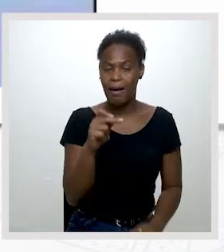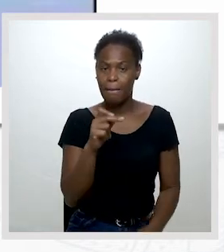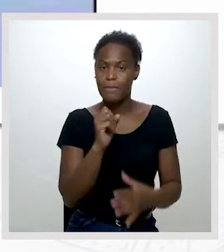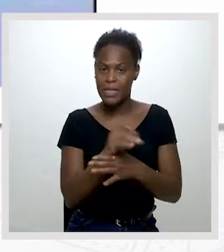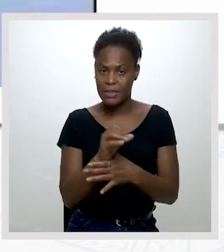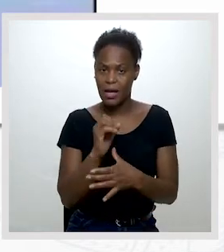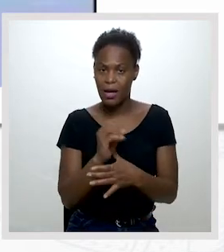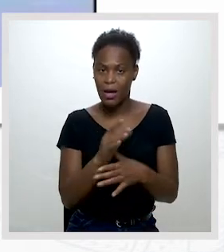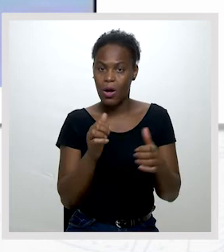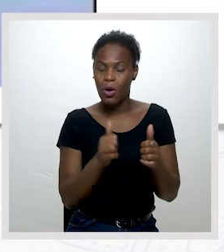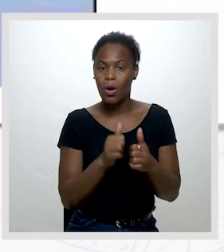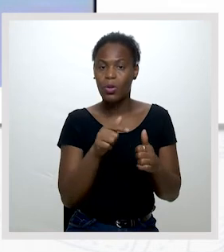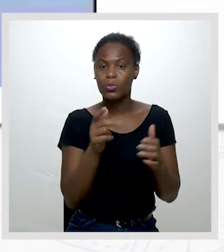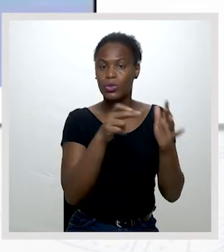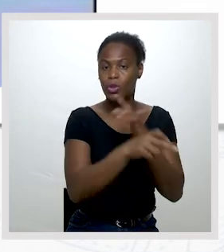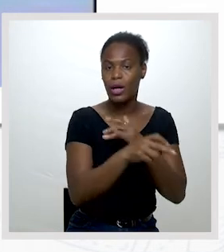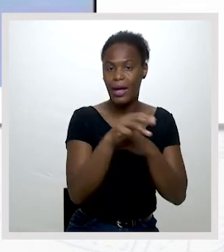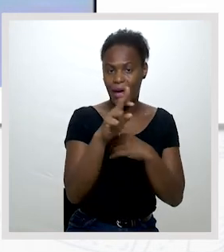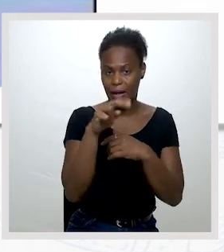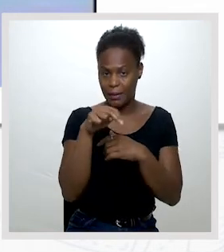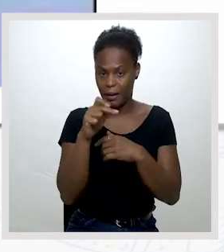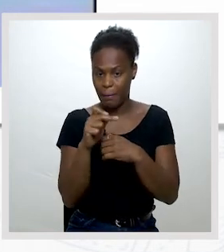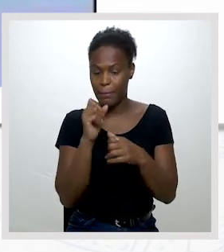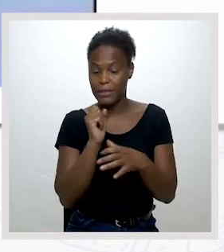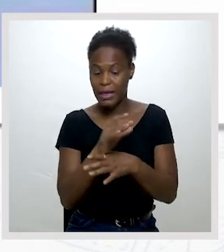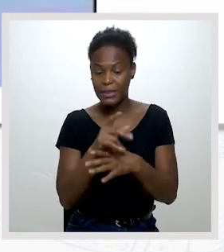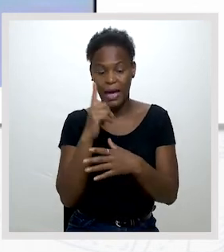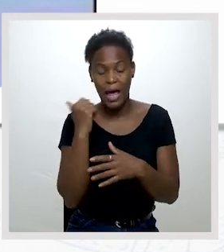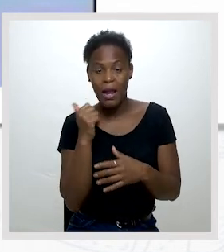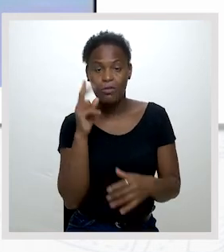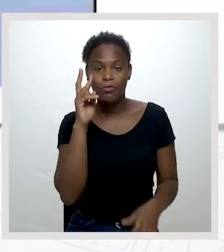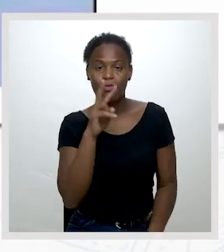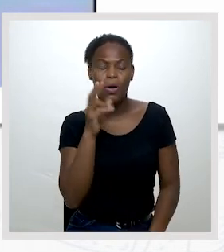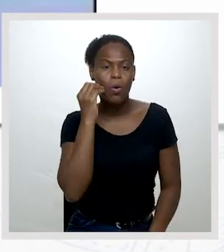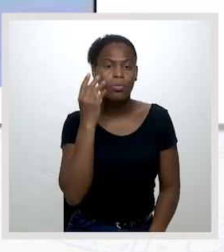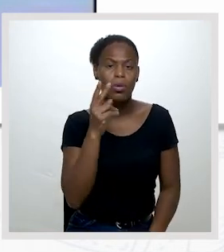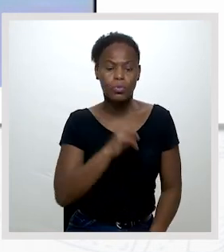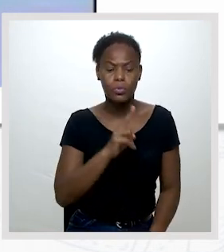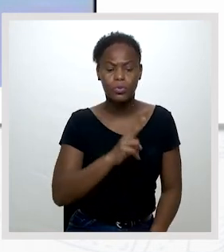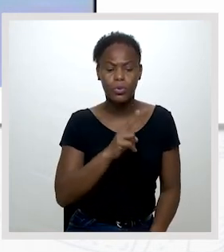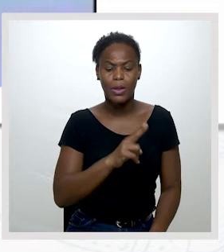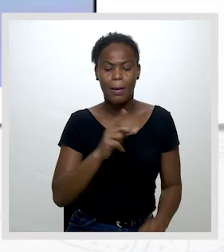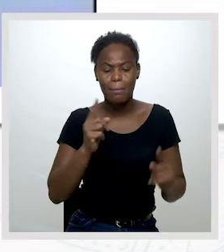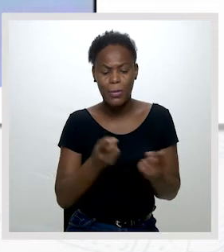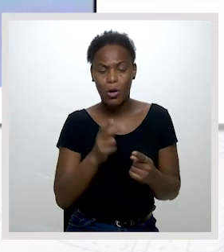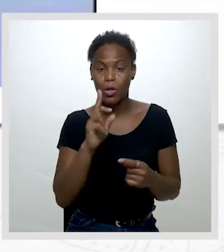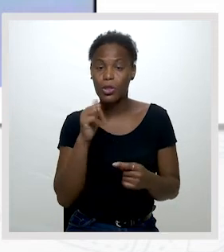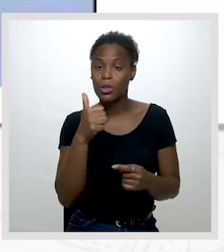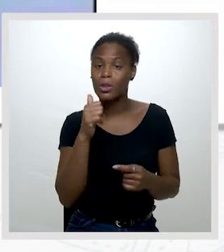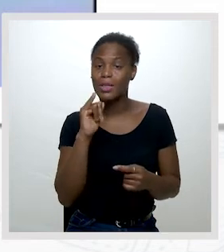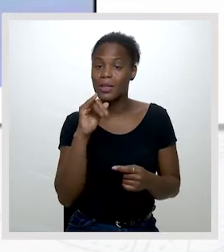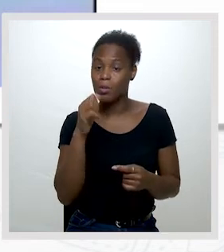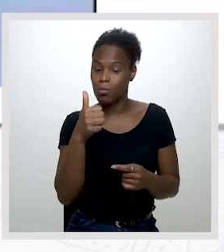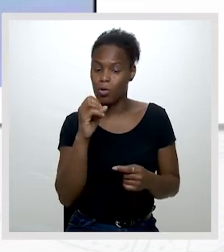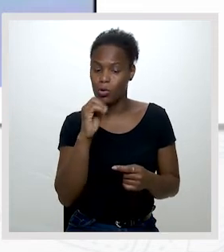Com a chegada desse RNA mensageiro, ela é identificada pela subunidade menor do ribossoma. Esta subunidade menor